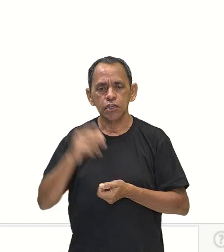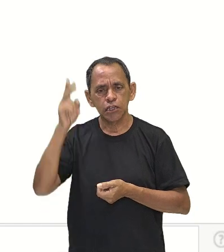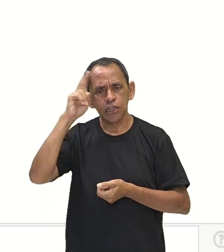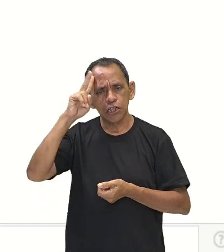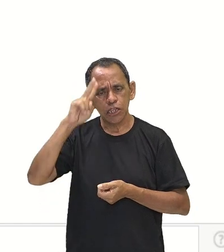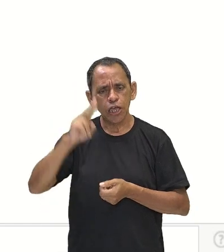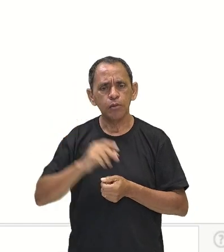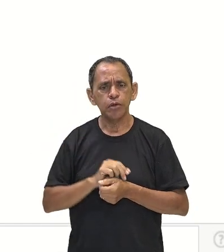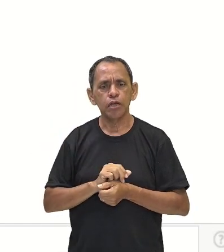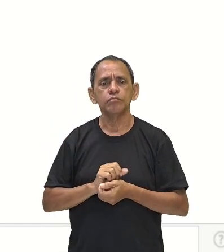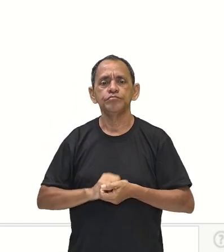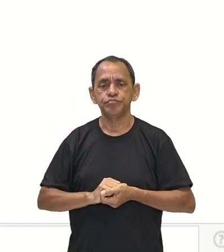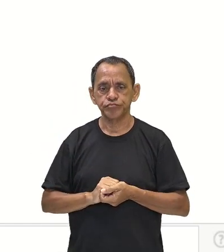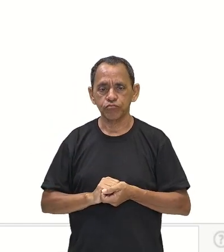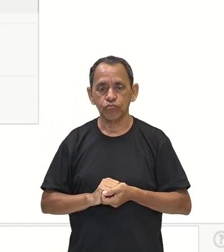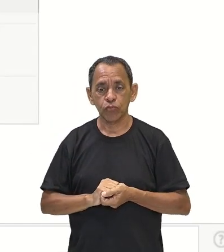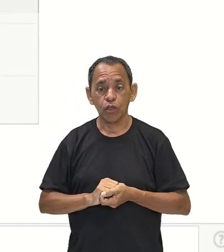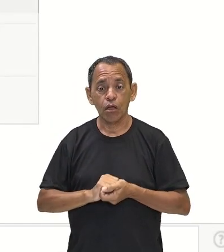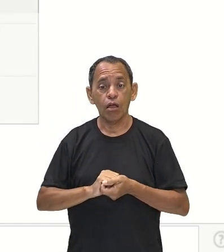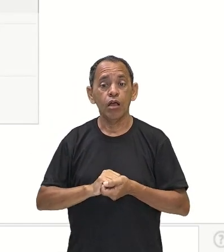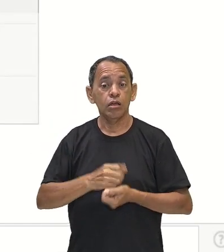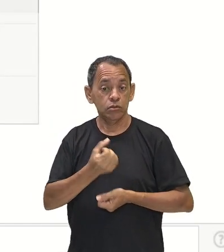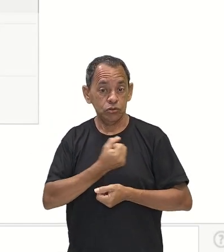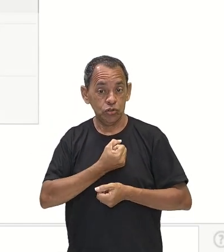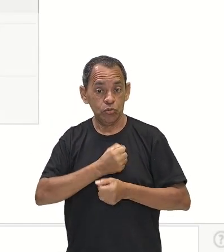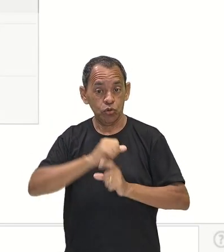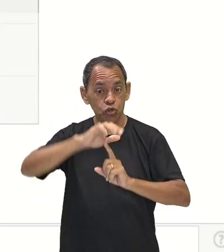de faces igual